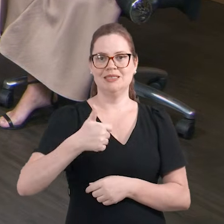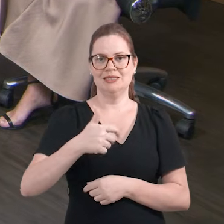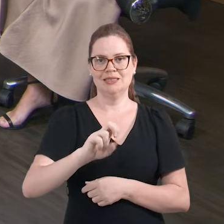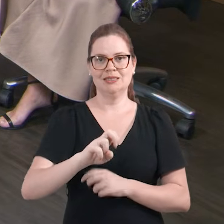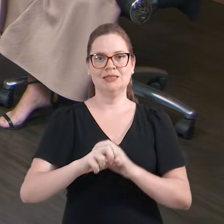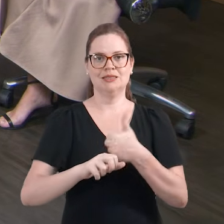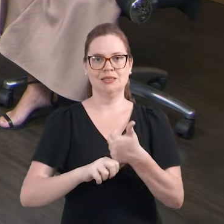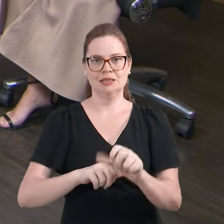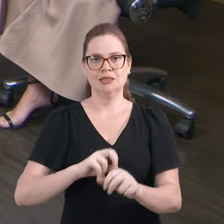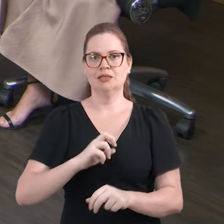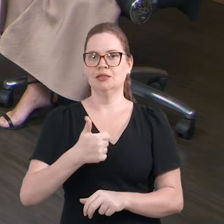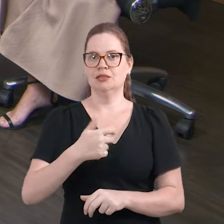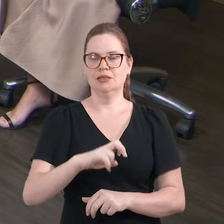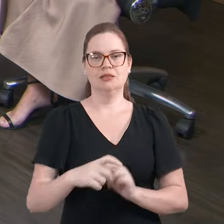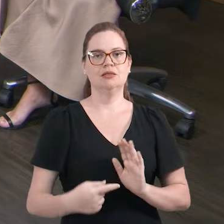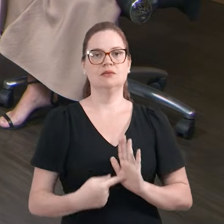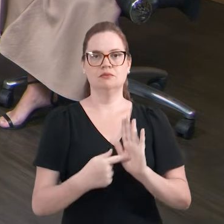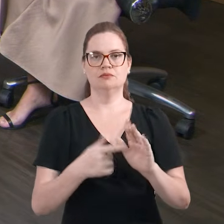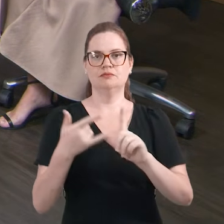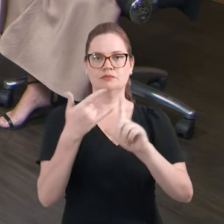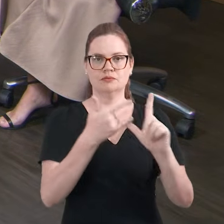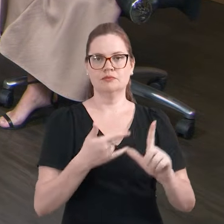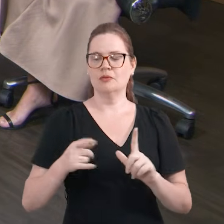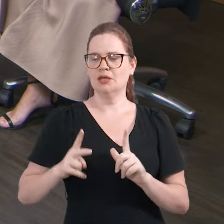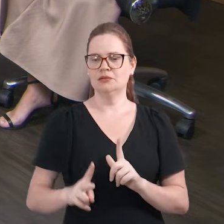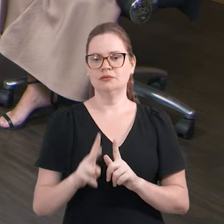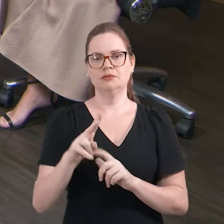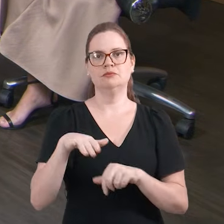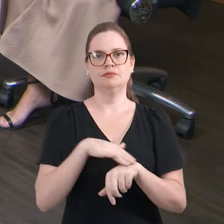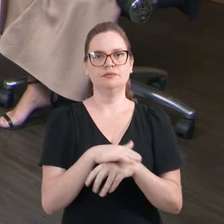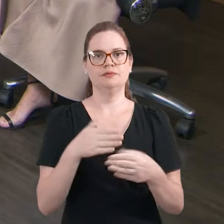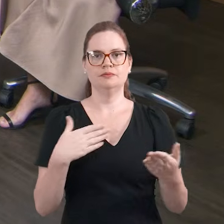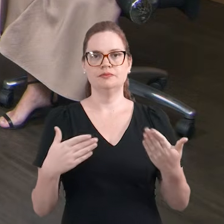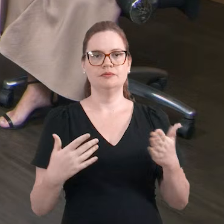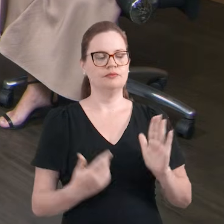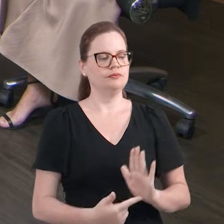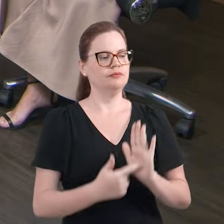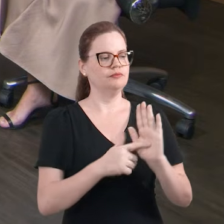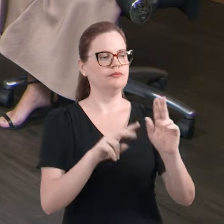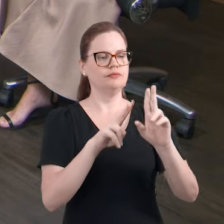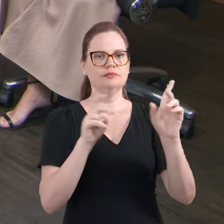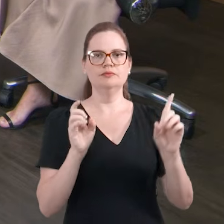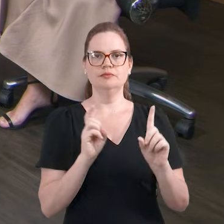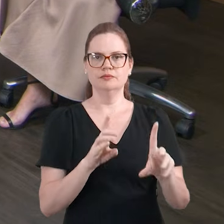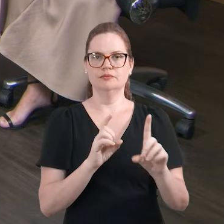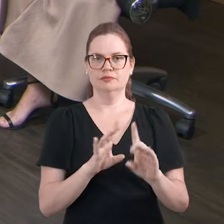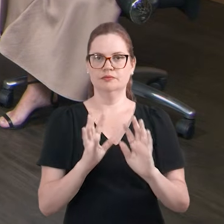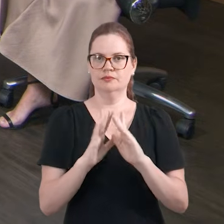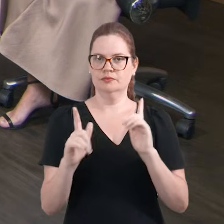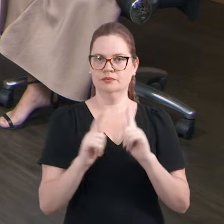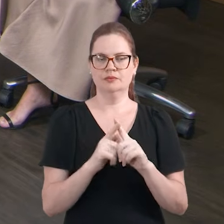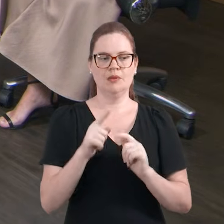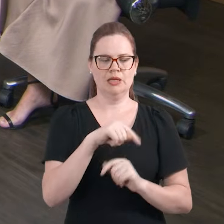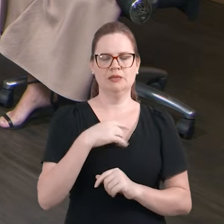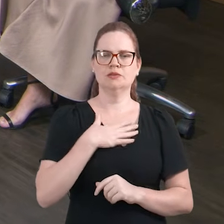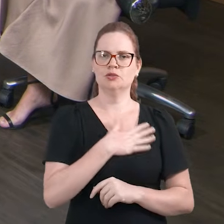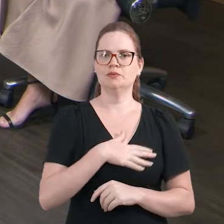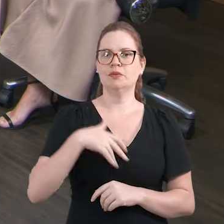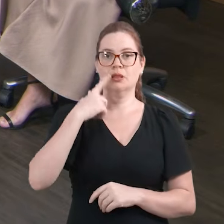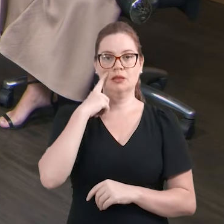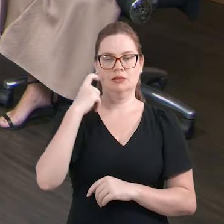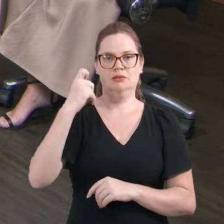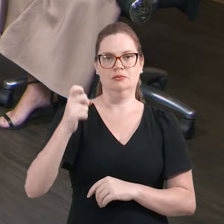dias, onde nós reunimos, apresentamos via Zoom a mensagem da obra, a doutrina. Eles estão muito